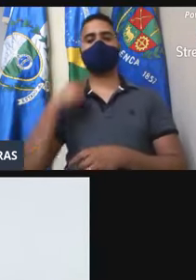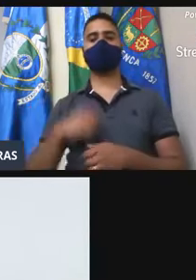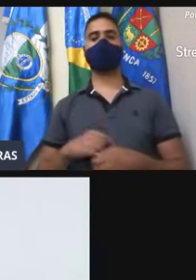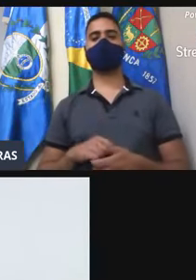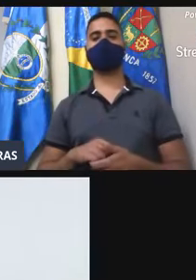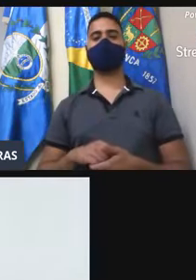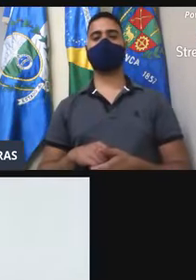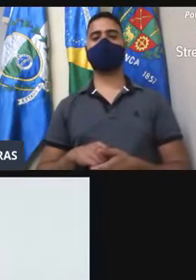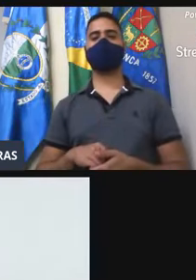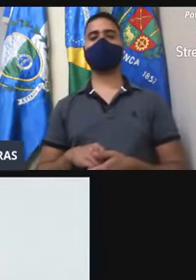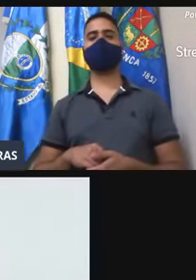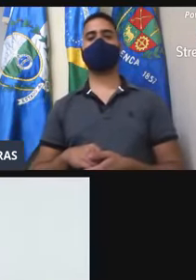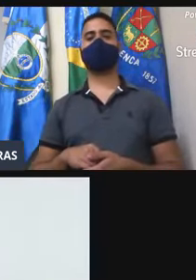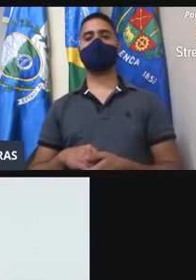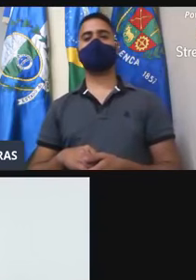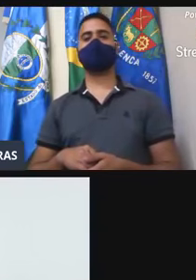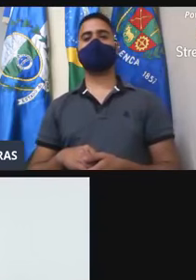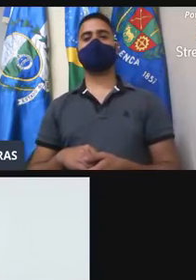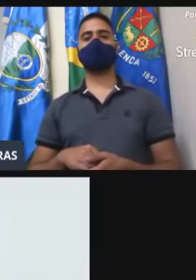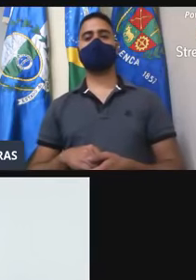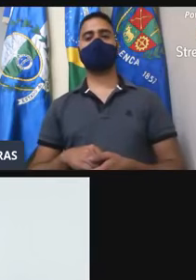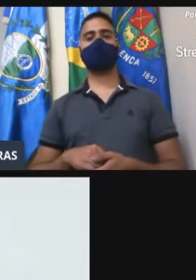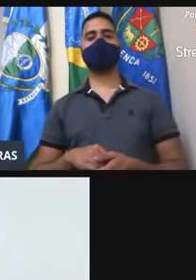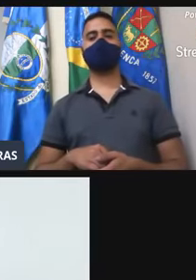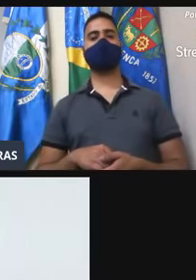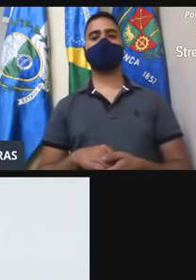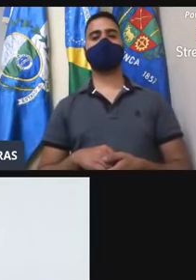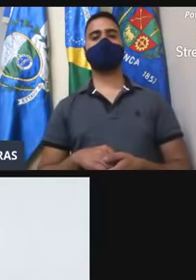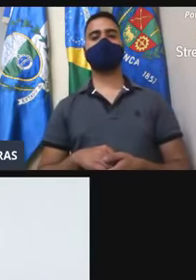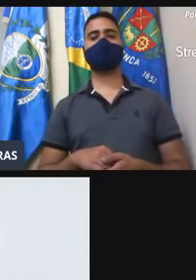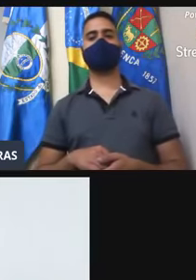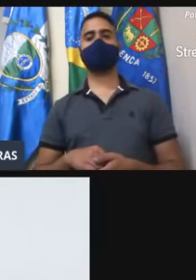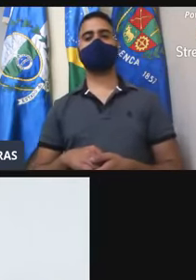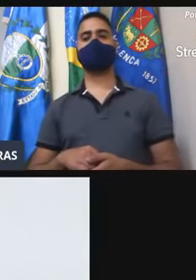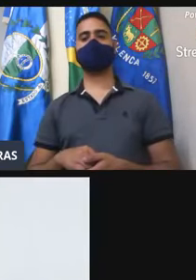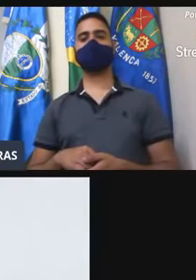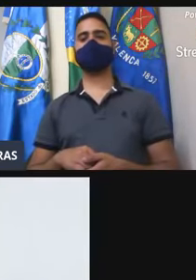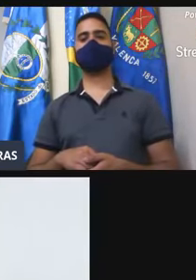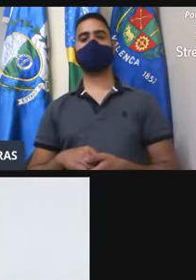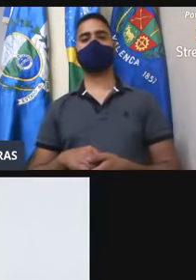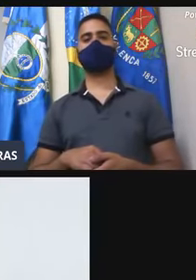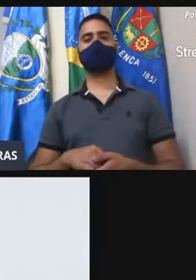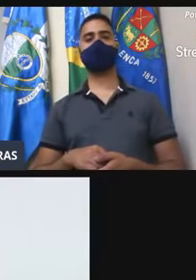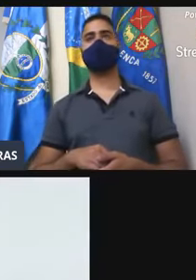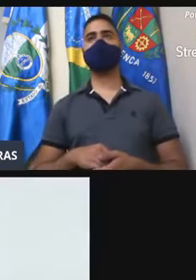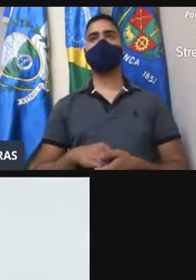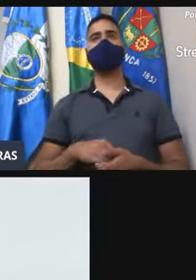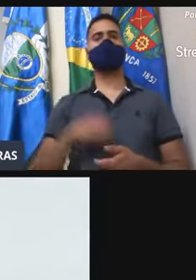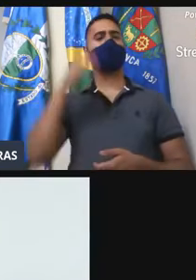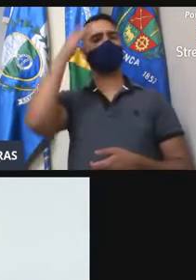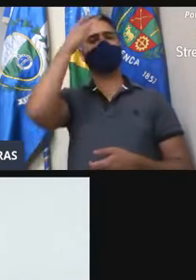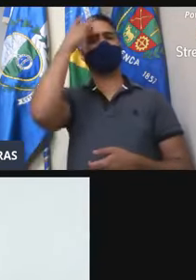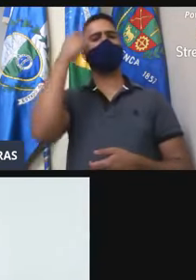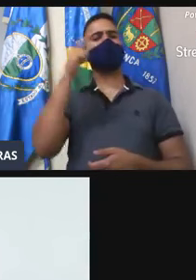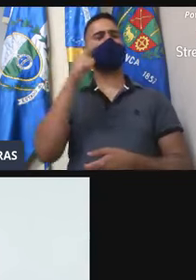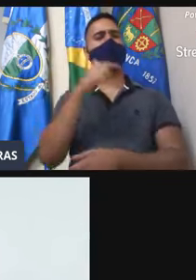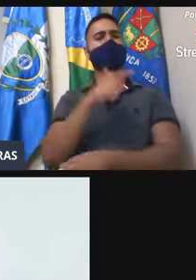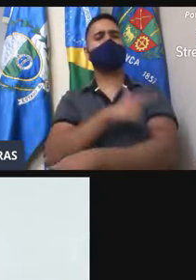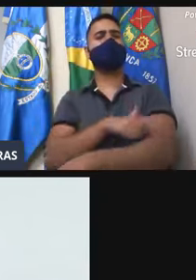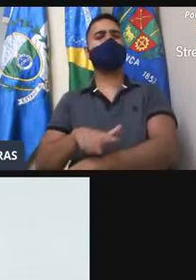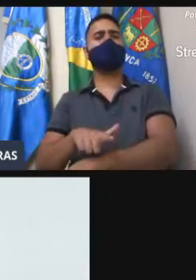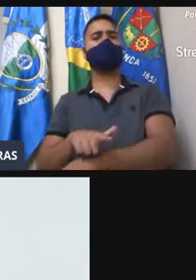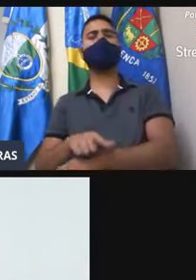todo mundo sabe que o... Não é só em Valença, acredito em vários lugares. As pessoas, às vezes, não têm aquela educação